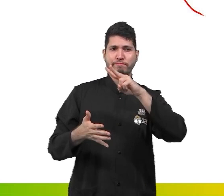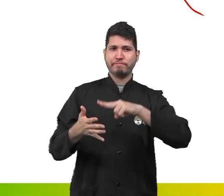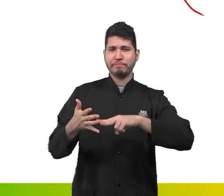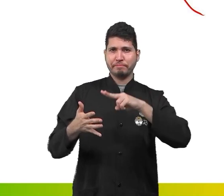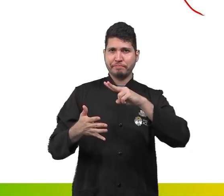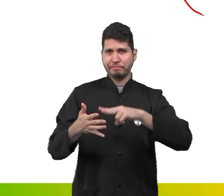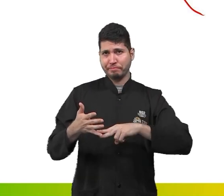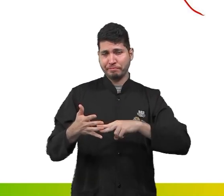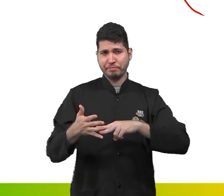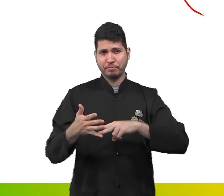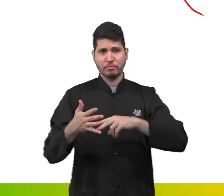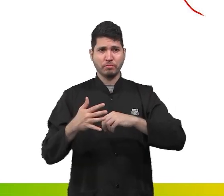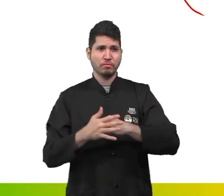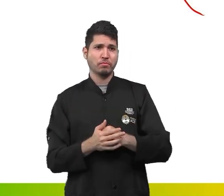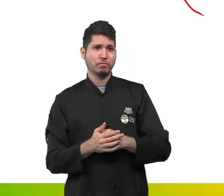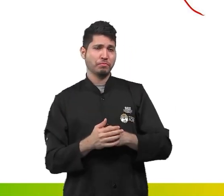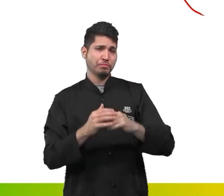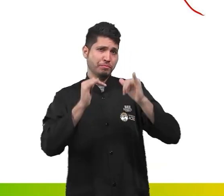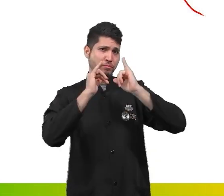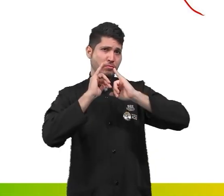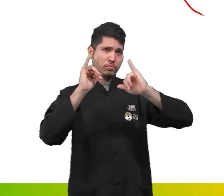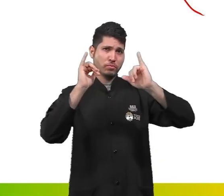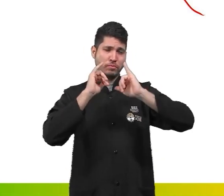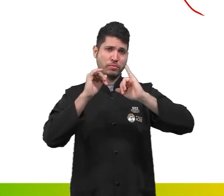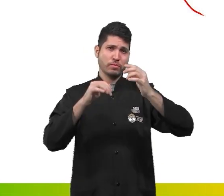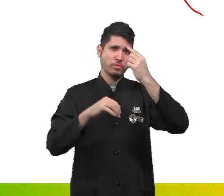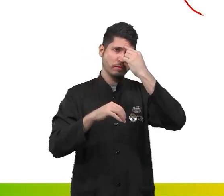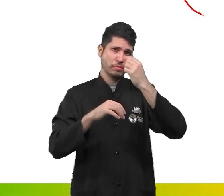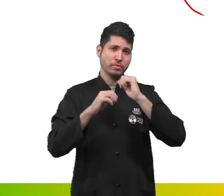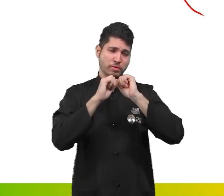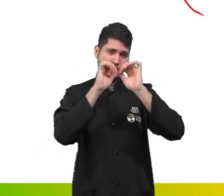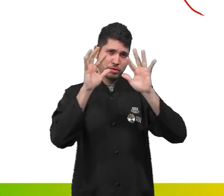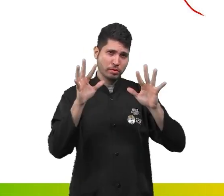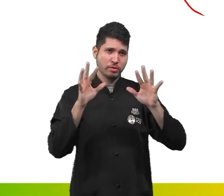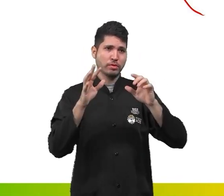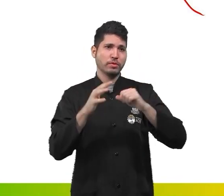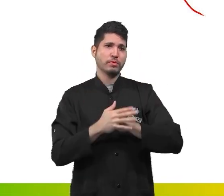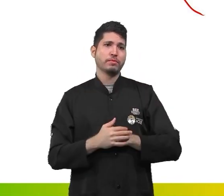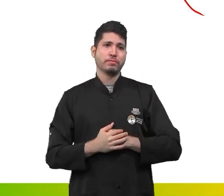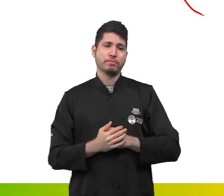não pode ser, porque a imagem ela é clara. Nós temos uma entrevista.